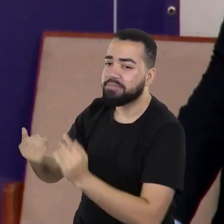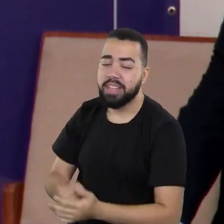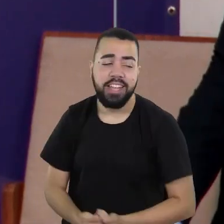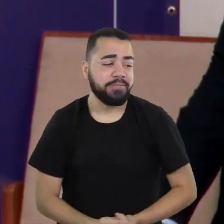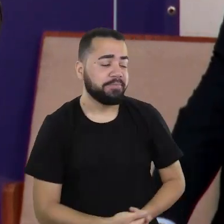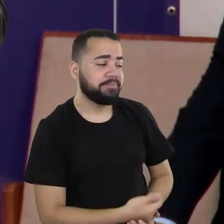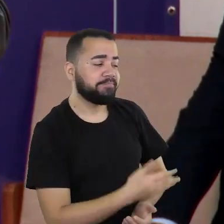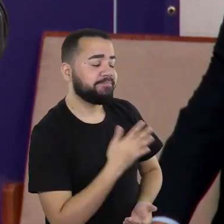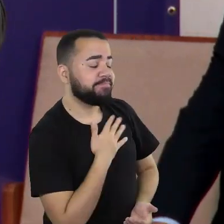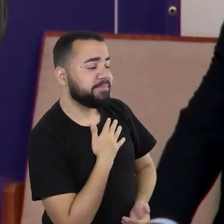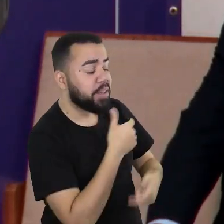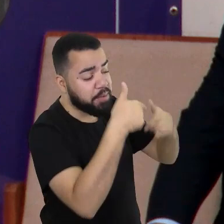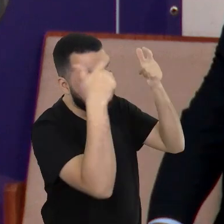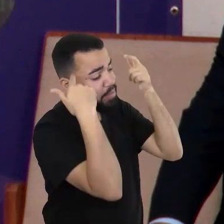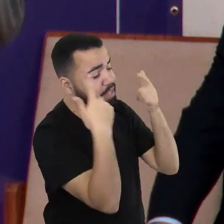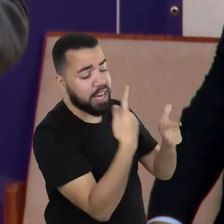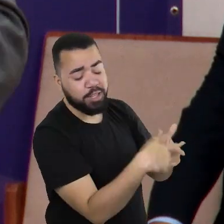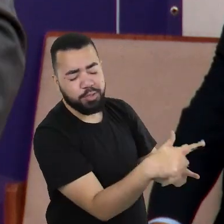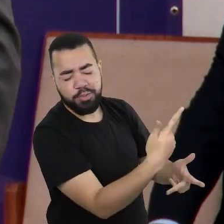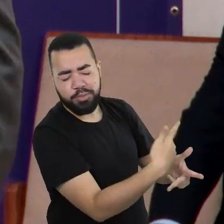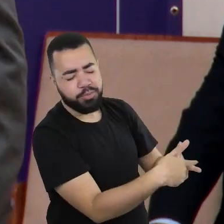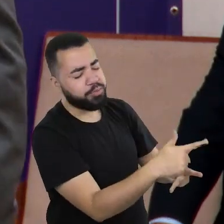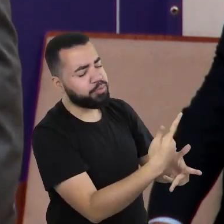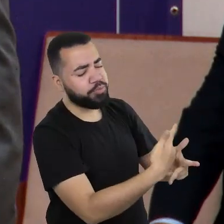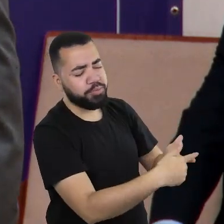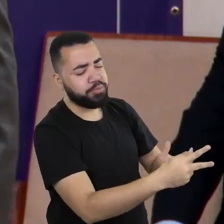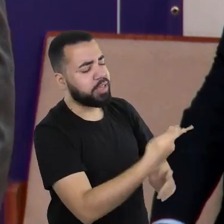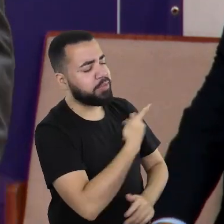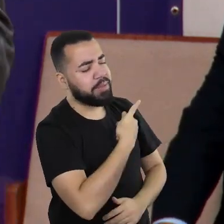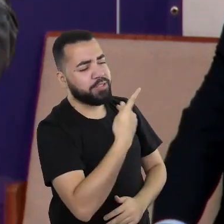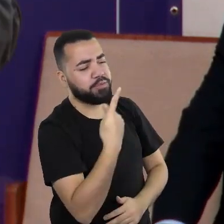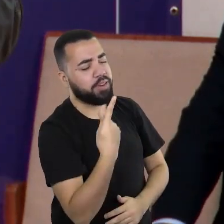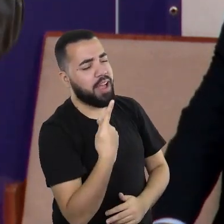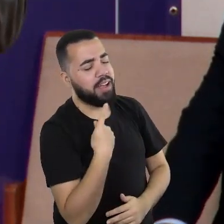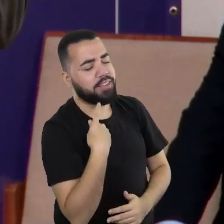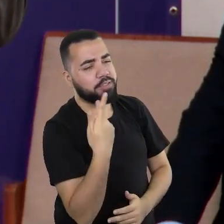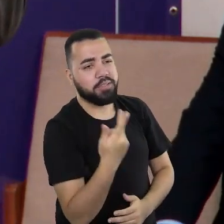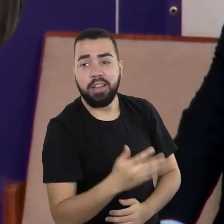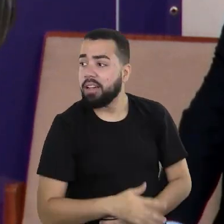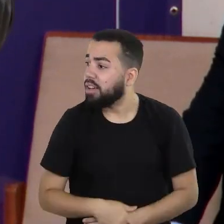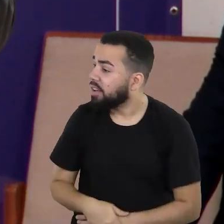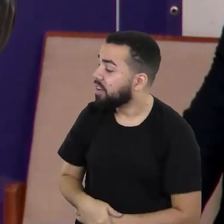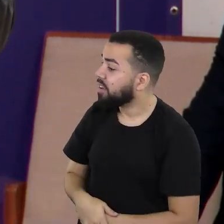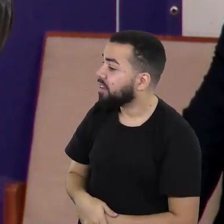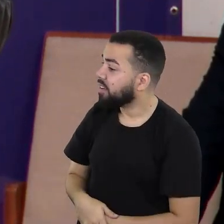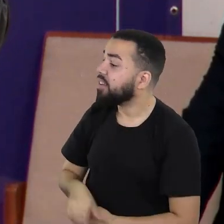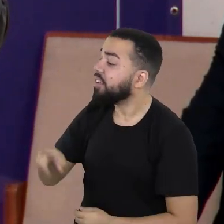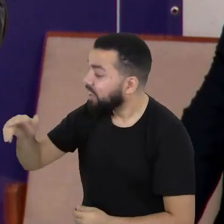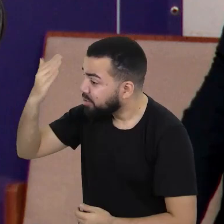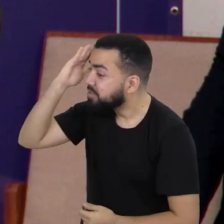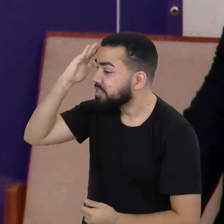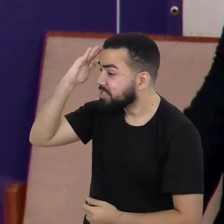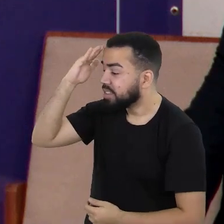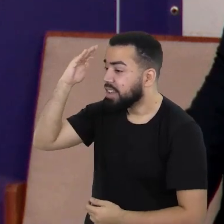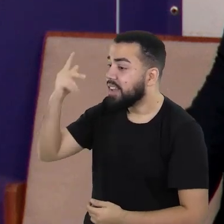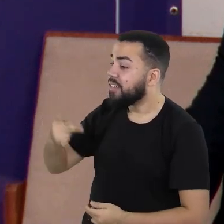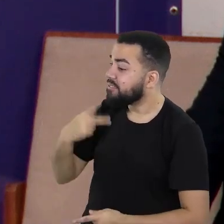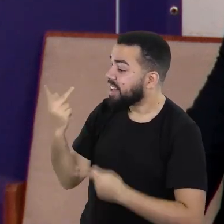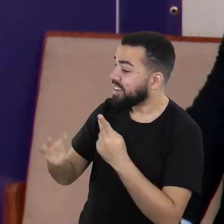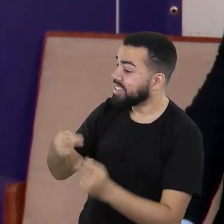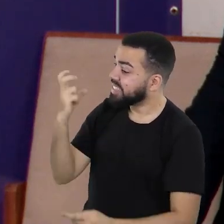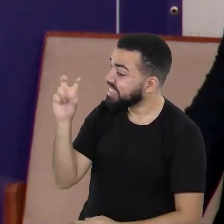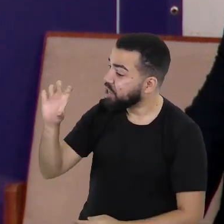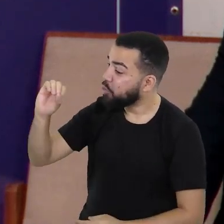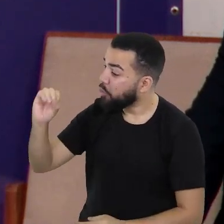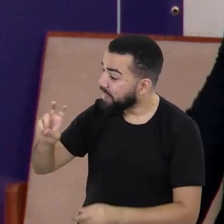disse: oh, meu príncipe, são as lutas do ministério. Eu falei: oh, pastor, eu falei 50 minutos, só me dizer.